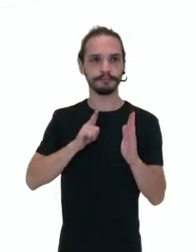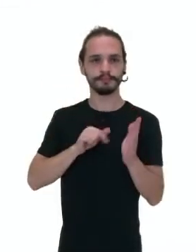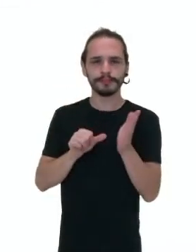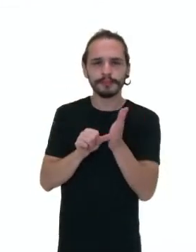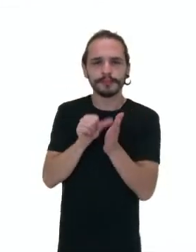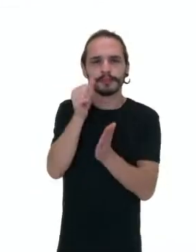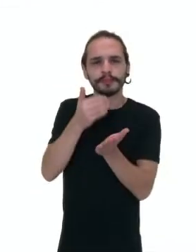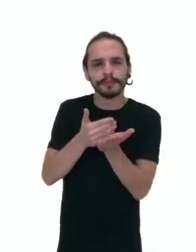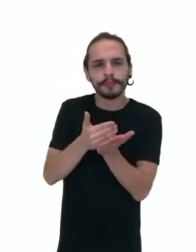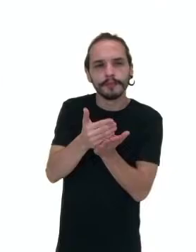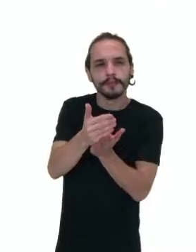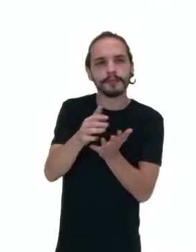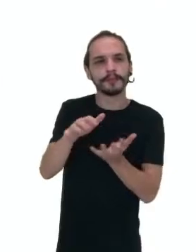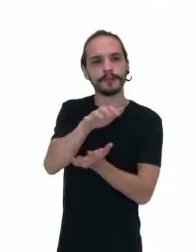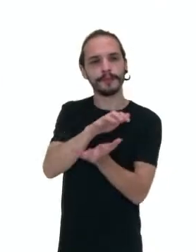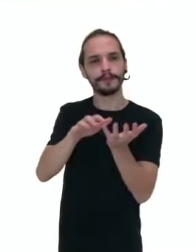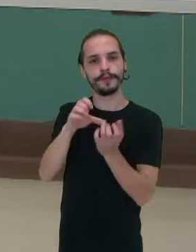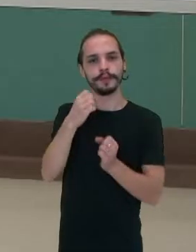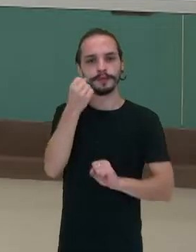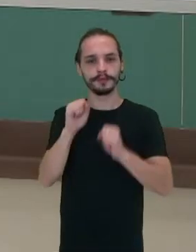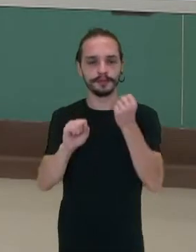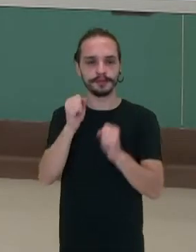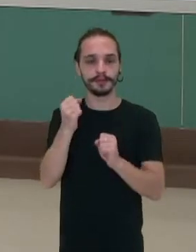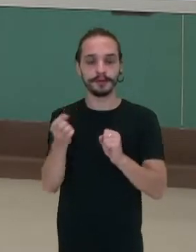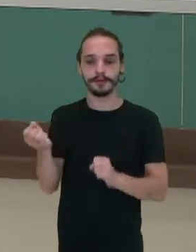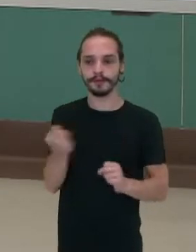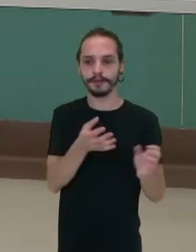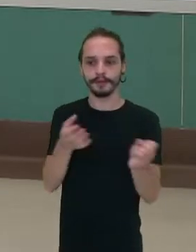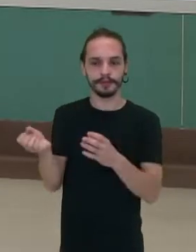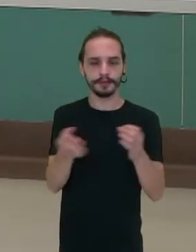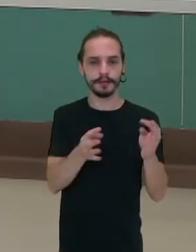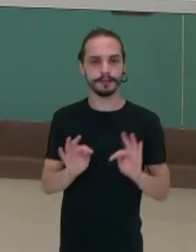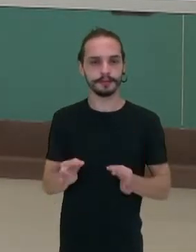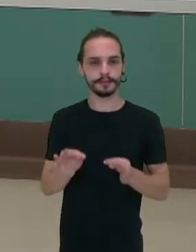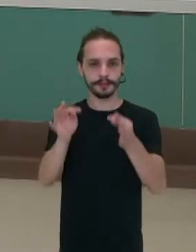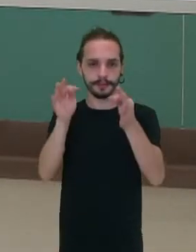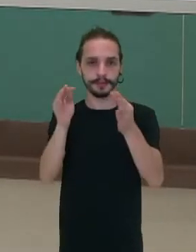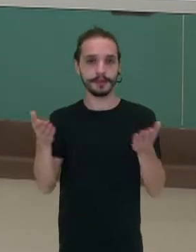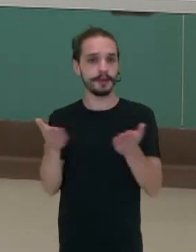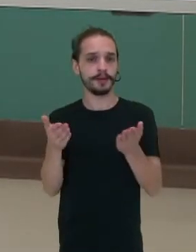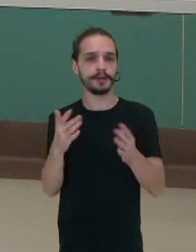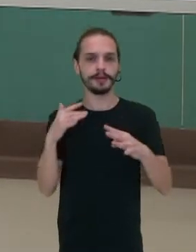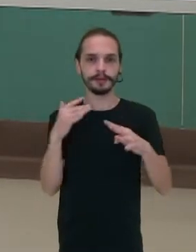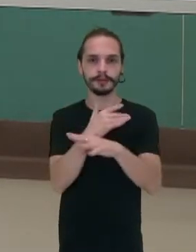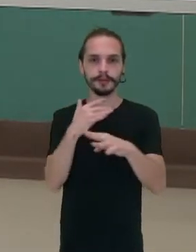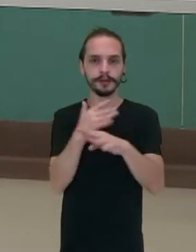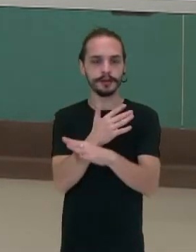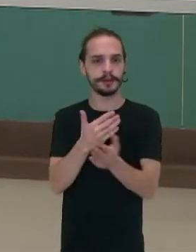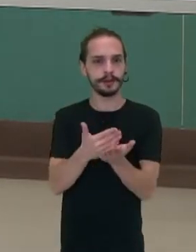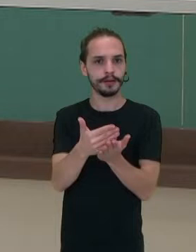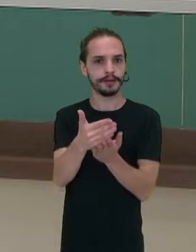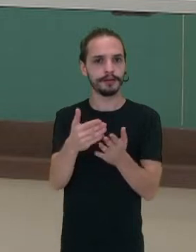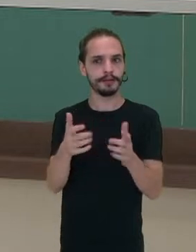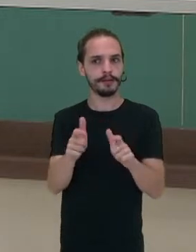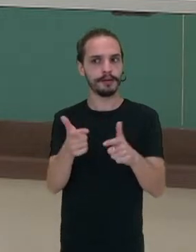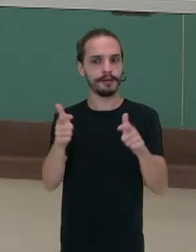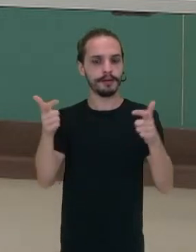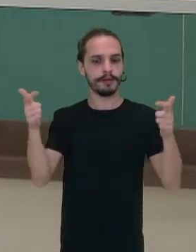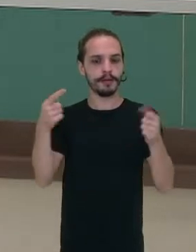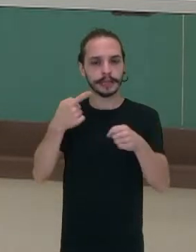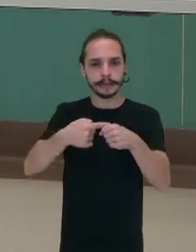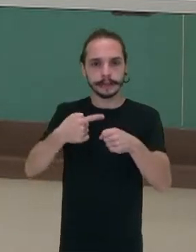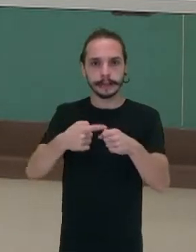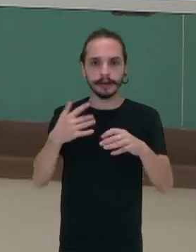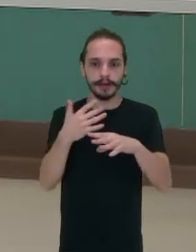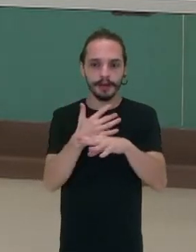1760-1840. As novas tecnologias transformam a sociedade. O que está acontecendo? Nós temos as cidades, elas estão começando a ficar grandes. Ou seja, nós temos o início de uma